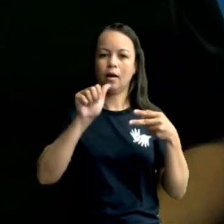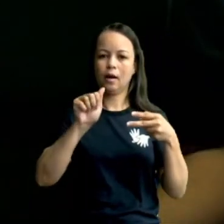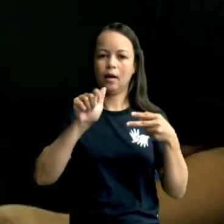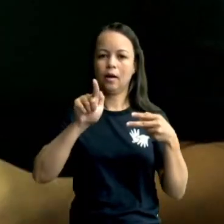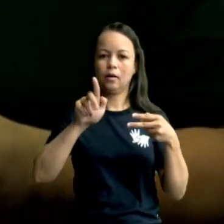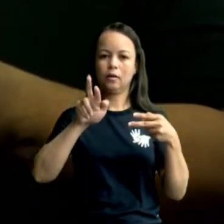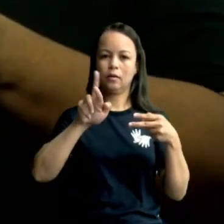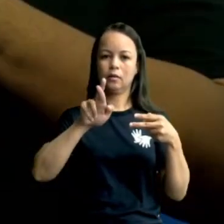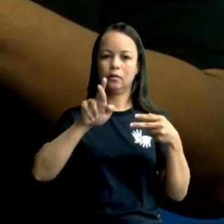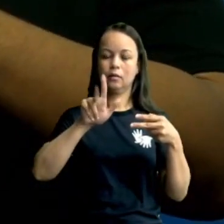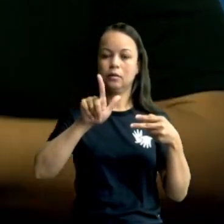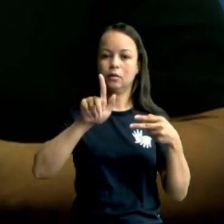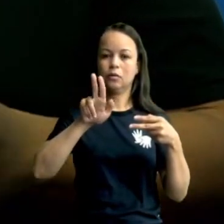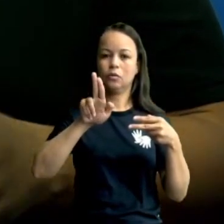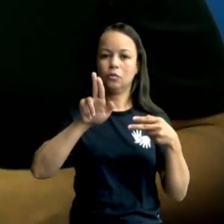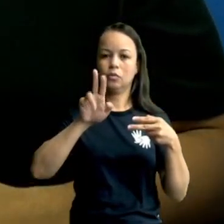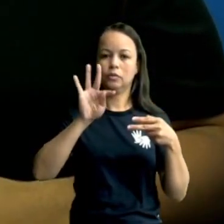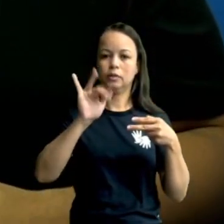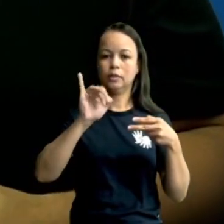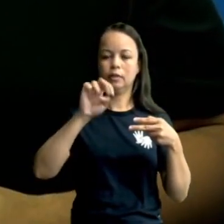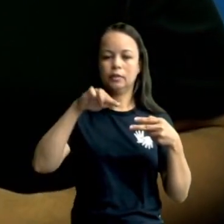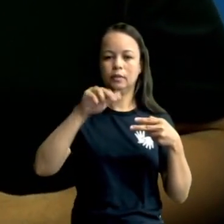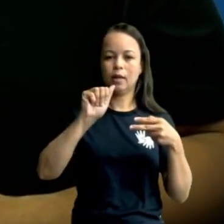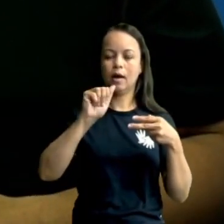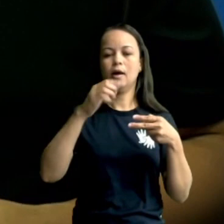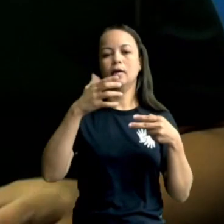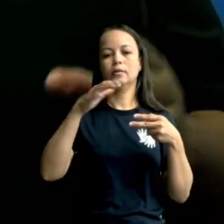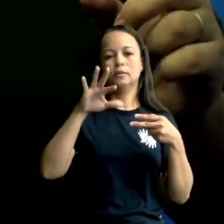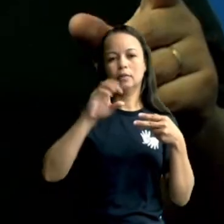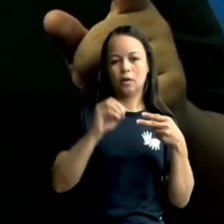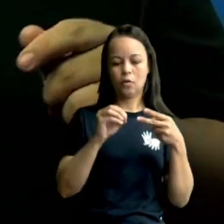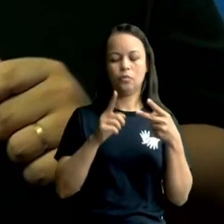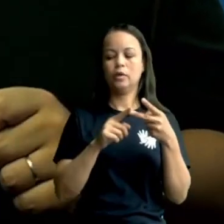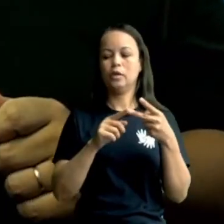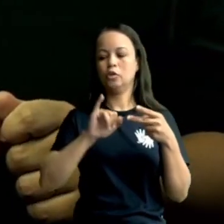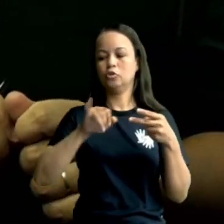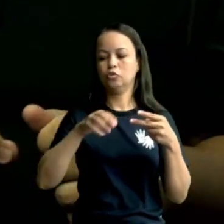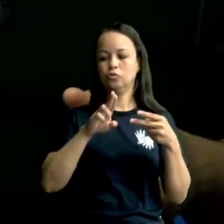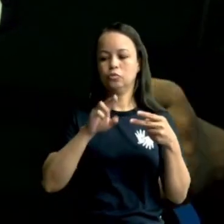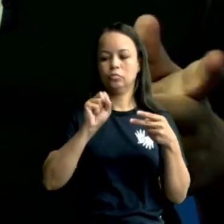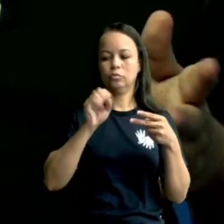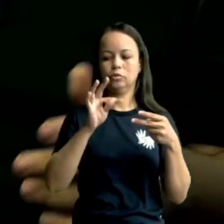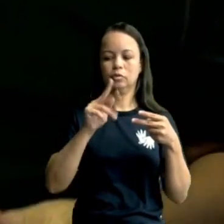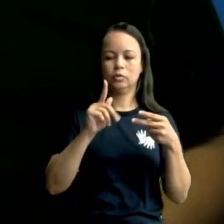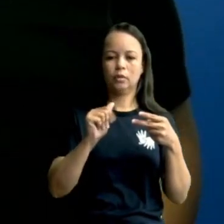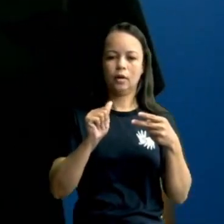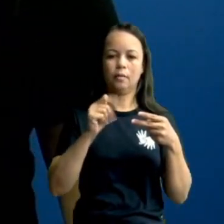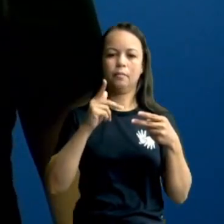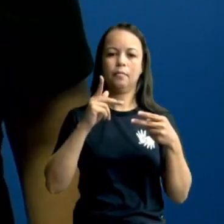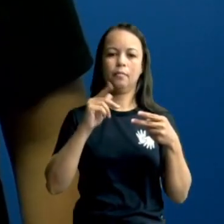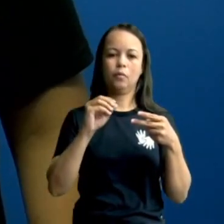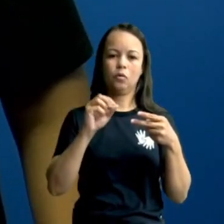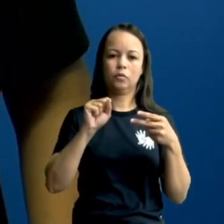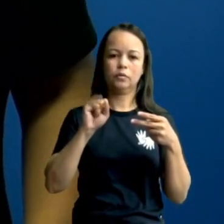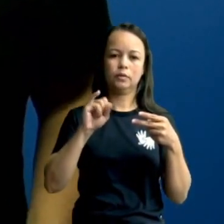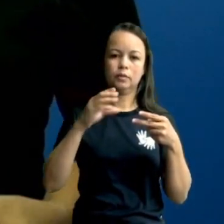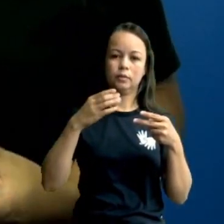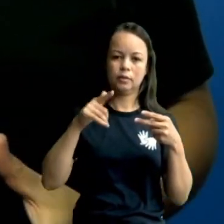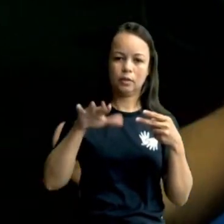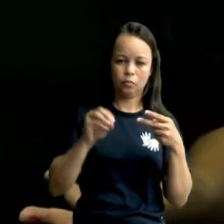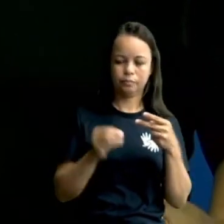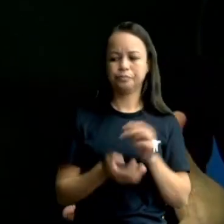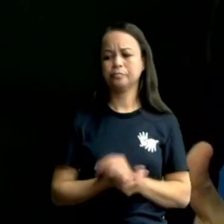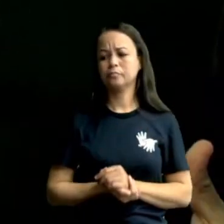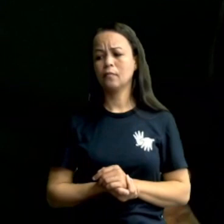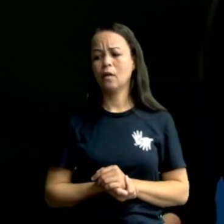aglutinação e justaposição. Tá bom? E assim a gente vai estudar cada um deles. Vamos lá? O